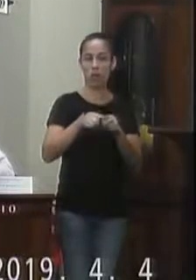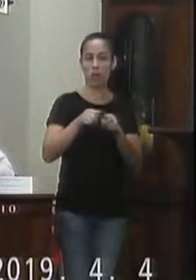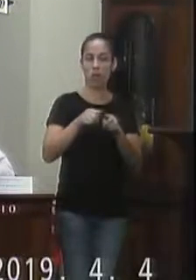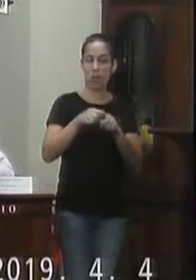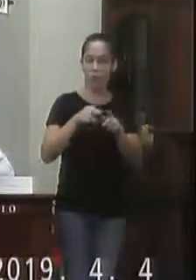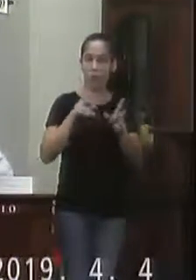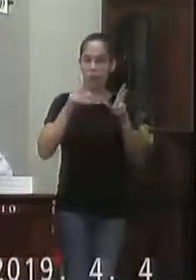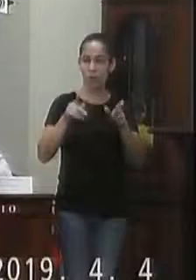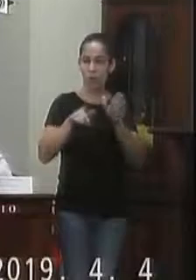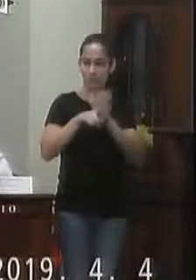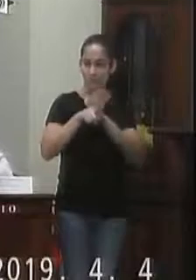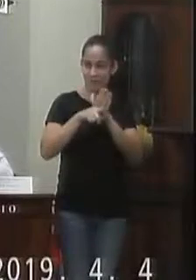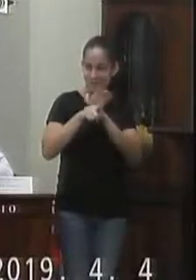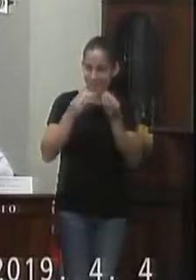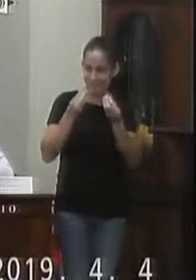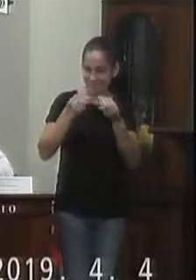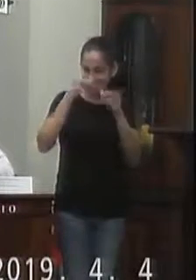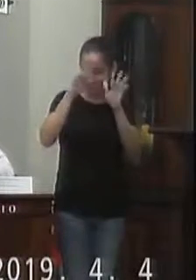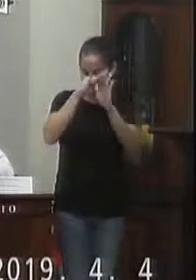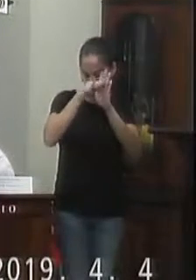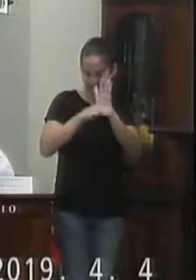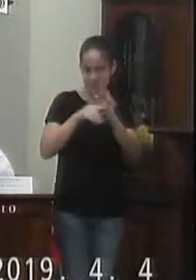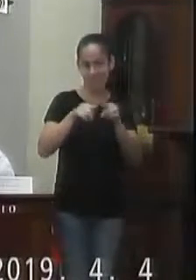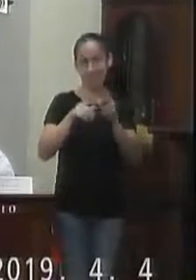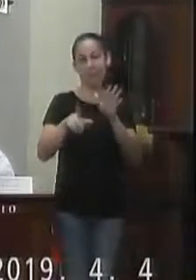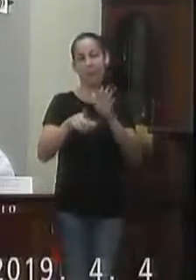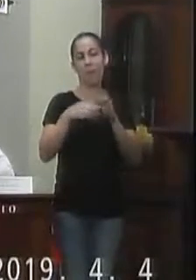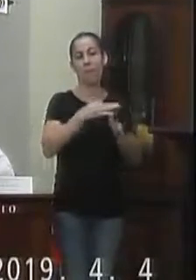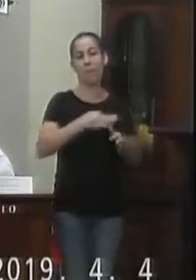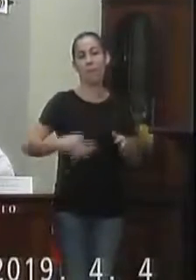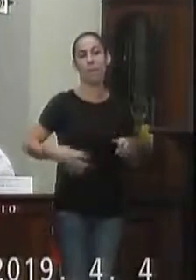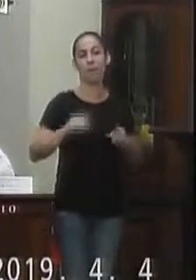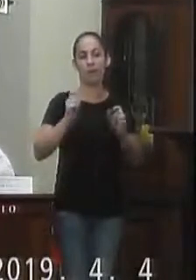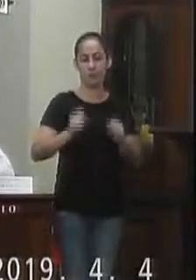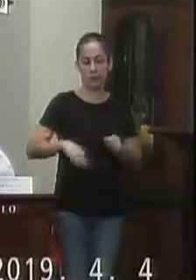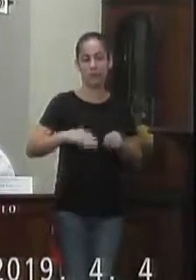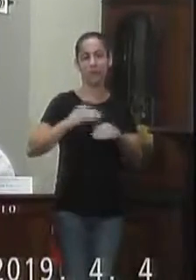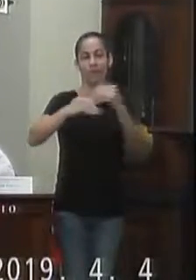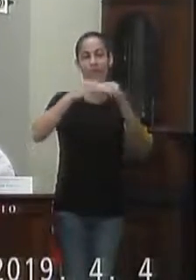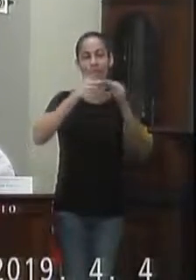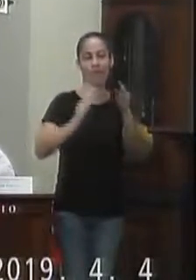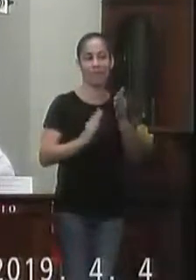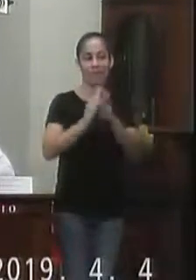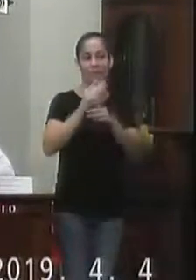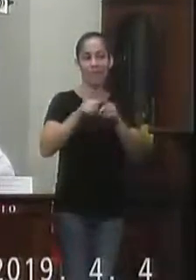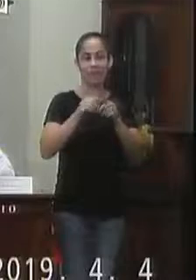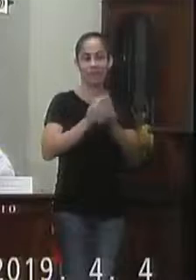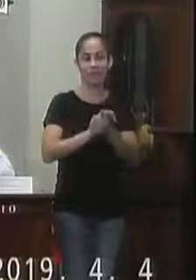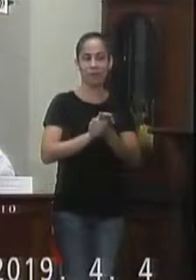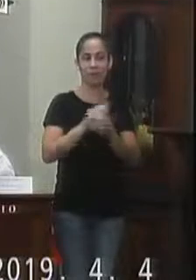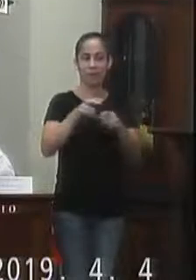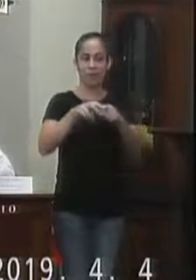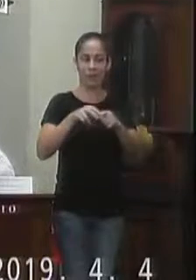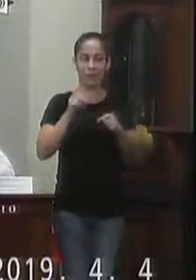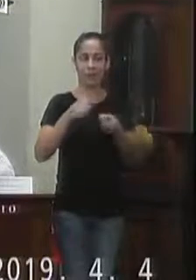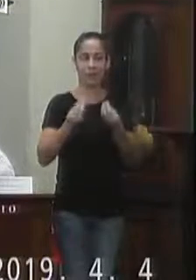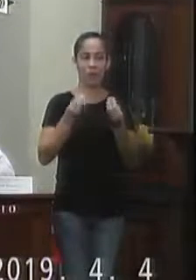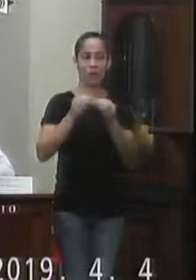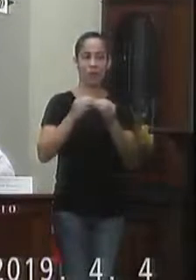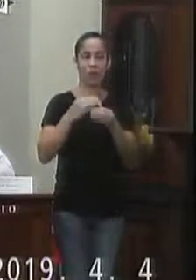análise da constitucionalidade, gritante, o aspecto formal e material do mesmo é manifestamente constitucional, não apresentando nenhum vício de iniciativa, tendo seguido estritamente o